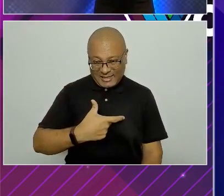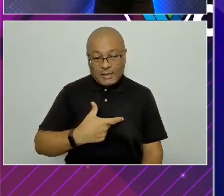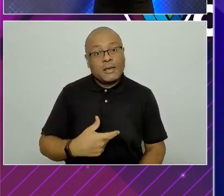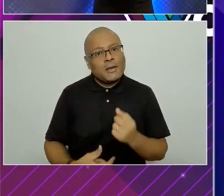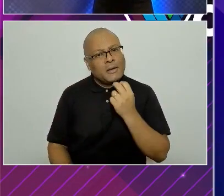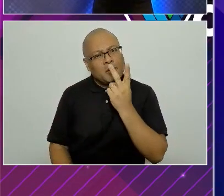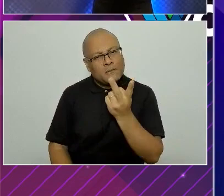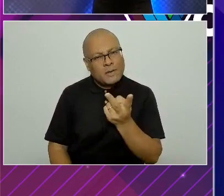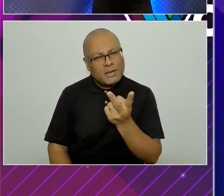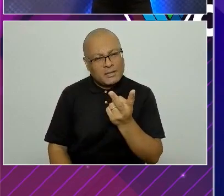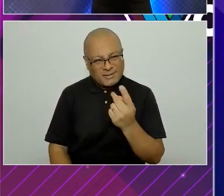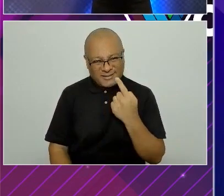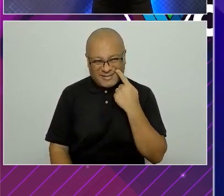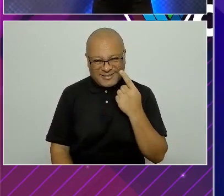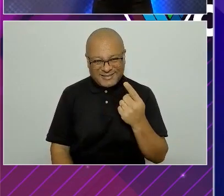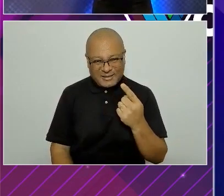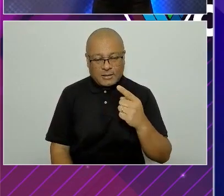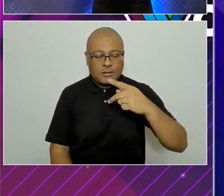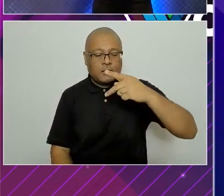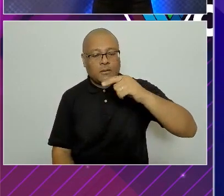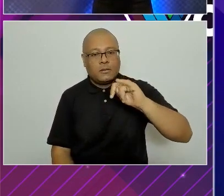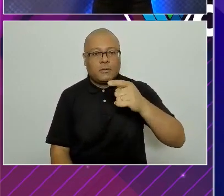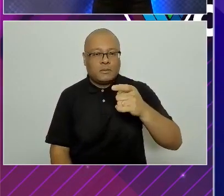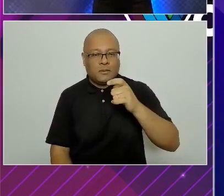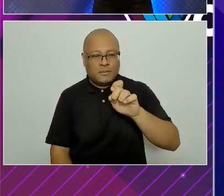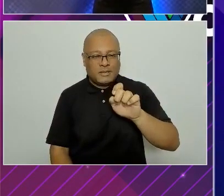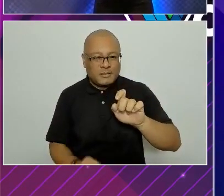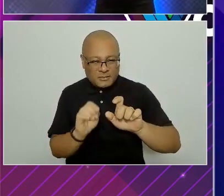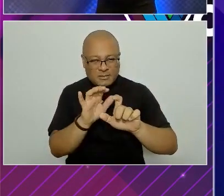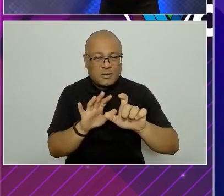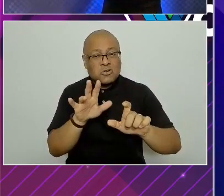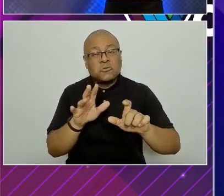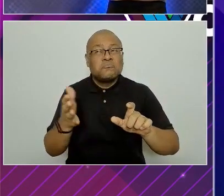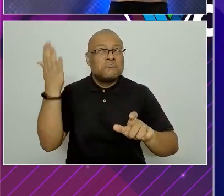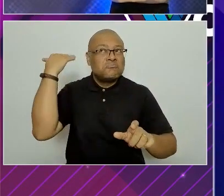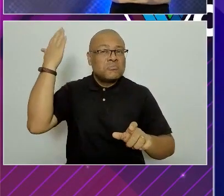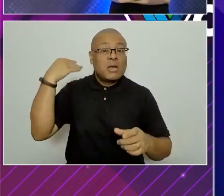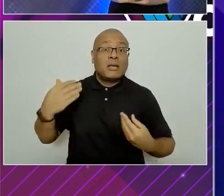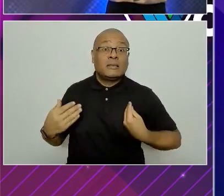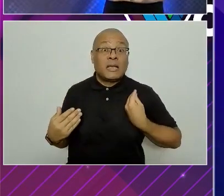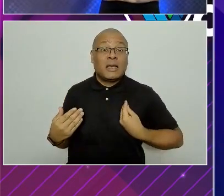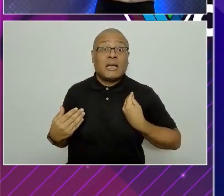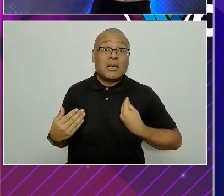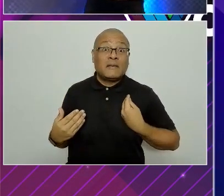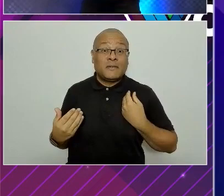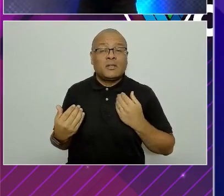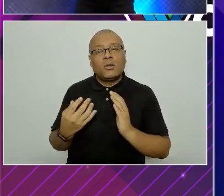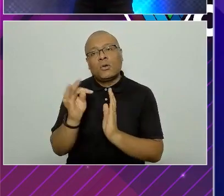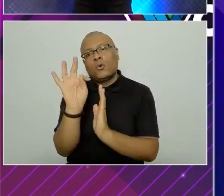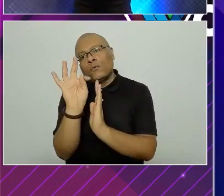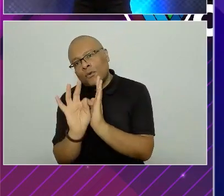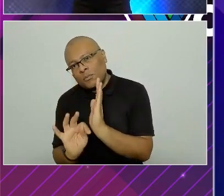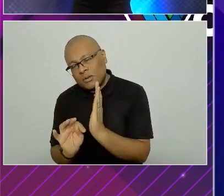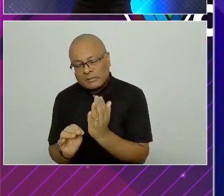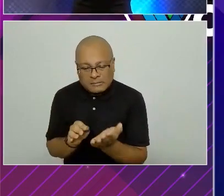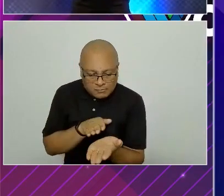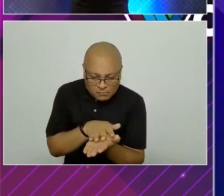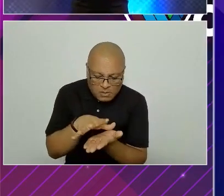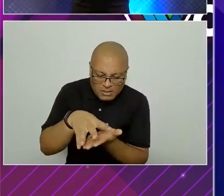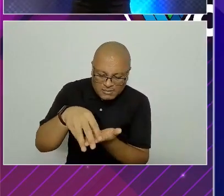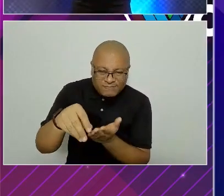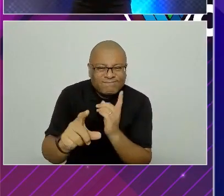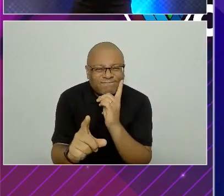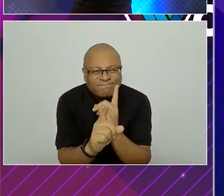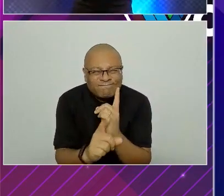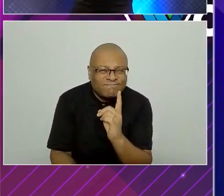coloquei um pixel lá na frente, ou vocês lembrando de alguma experiência que vocês passaram em preenchimento de formulário, onde vocês tiveram que identificar uma informação que